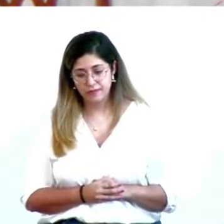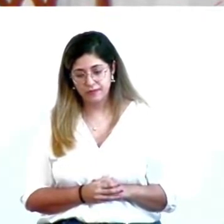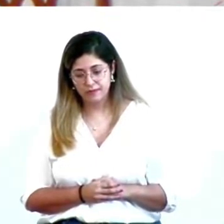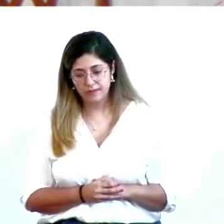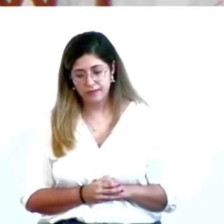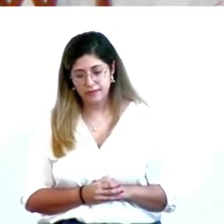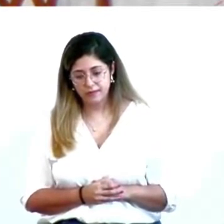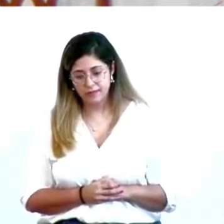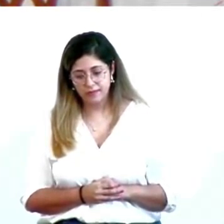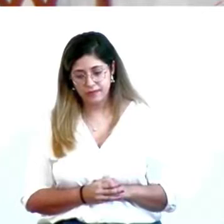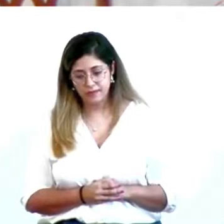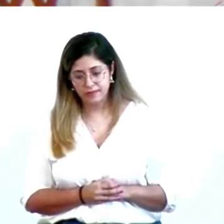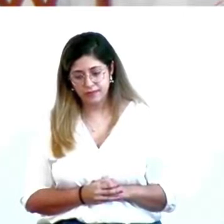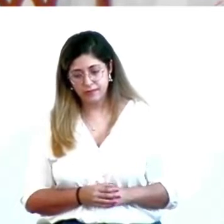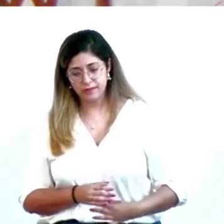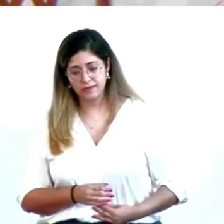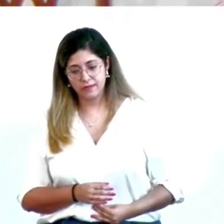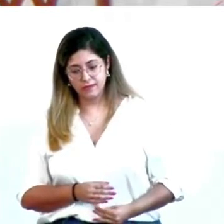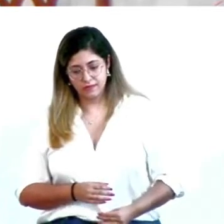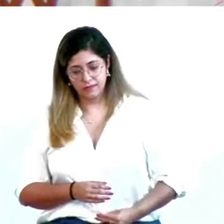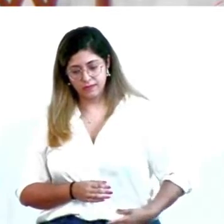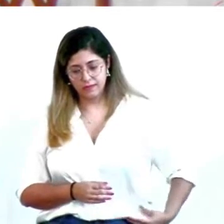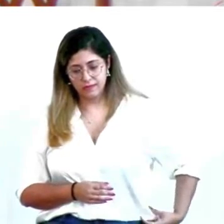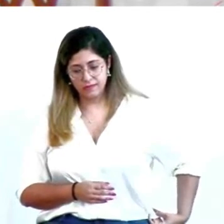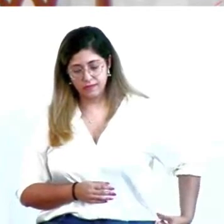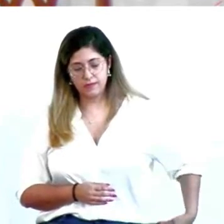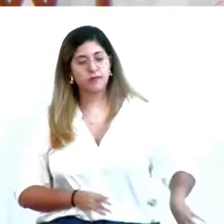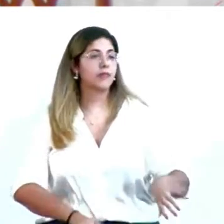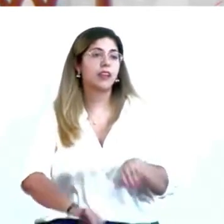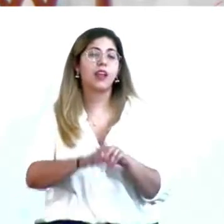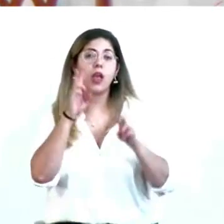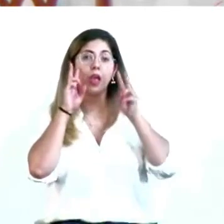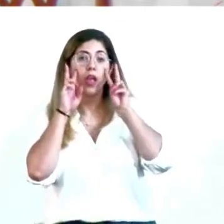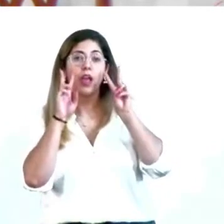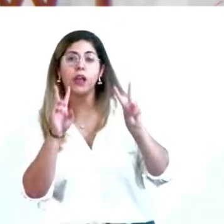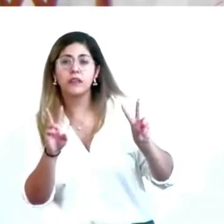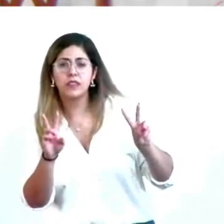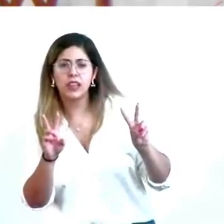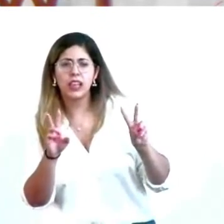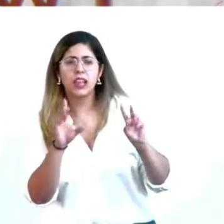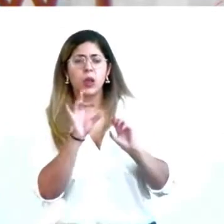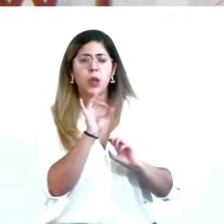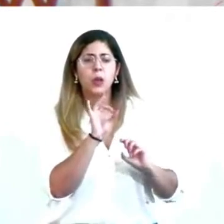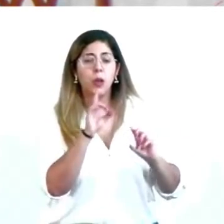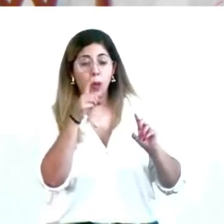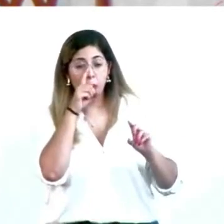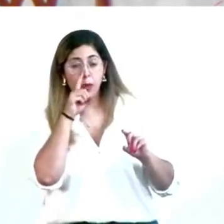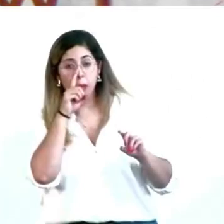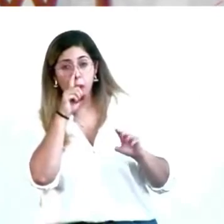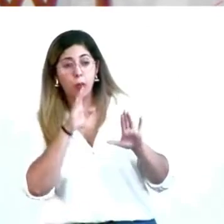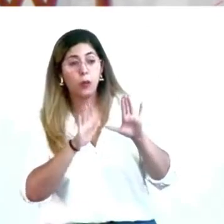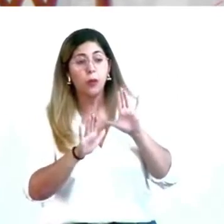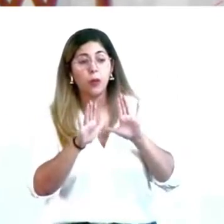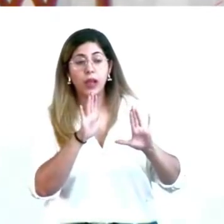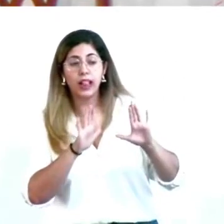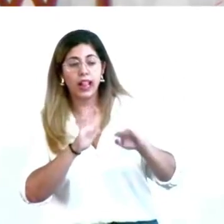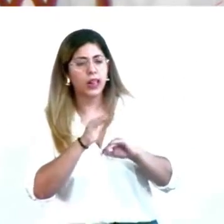necios, em si como sábios, que buscam remir o tempo, sabendo da maldade dos nossos dias.